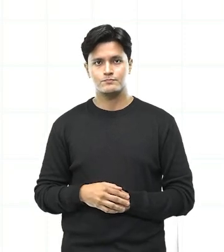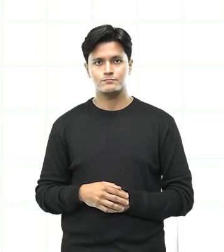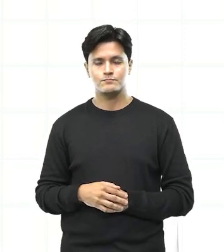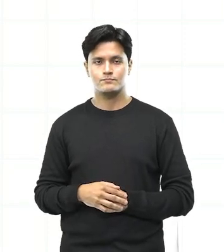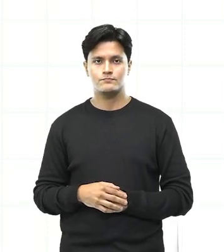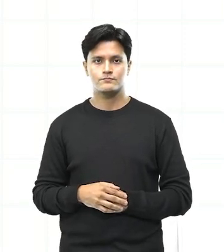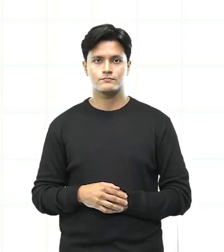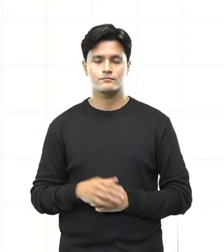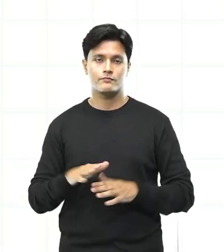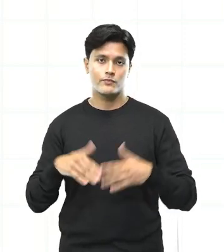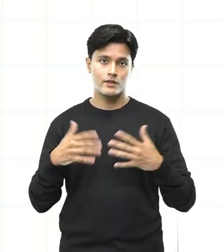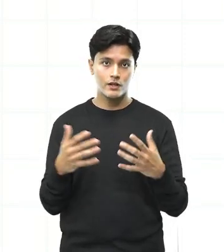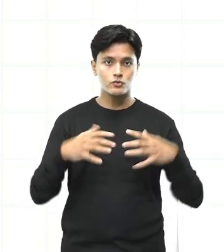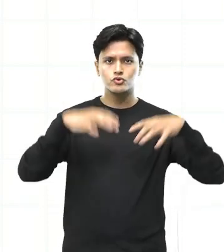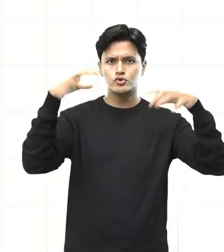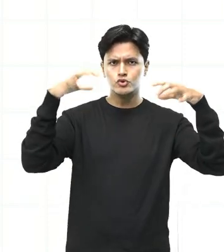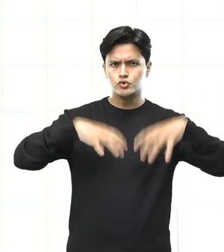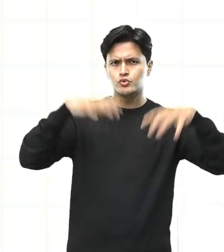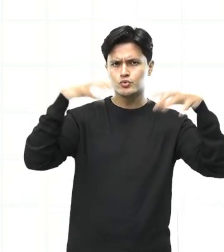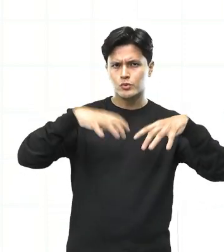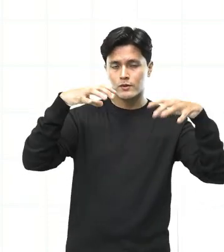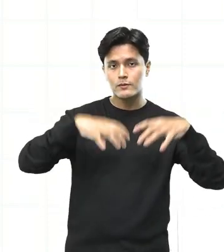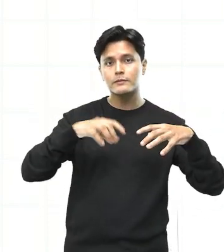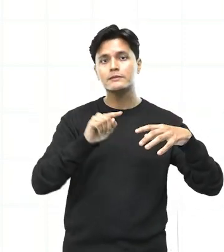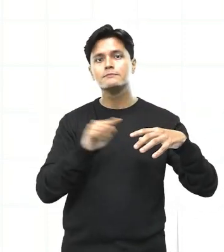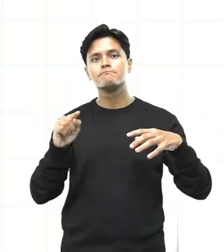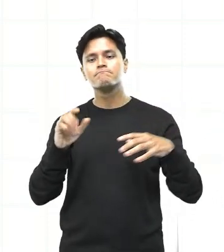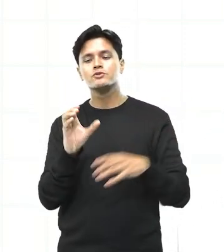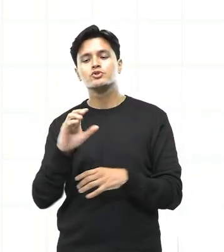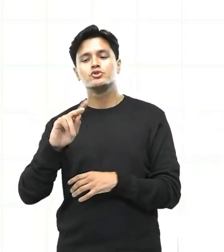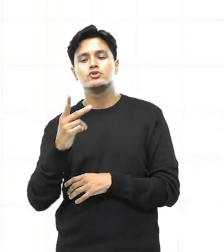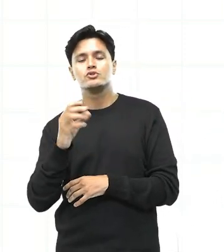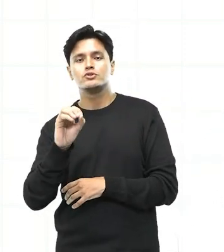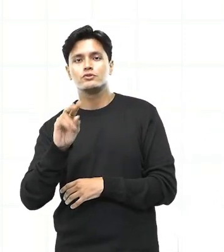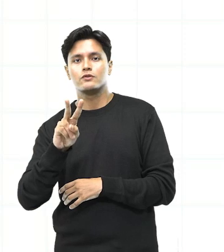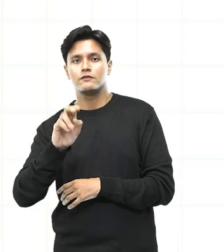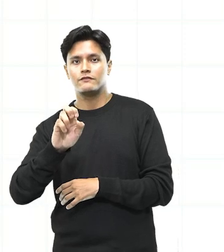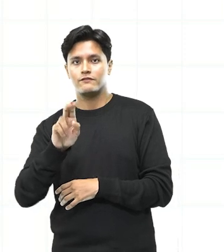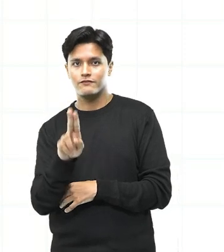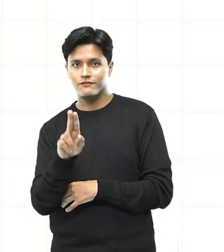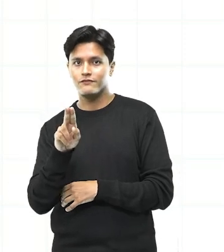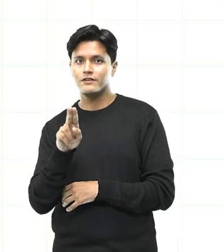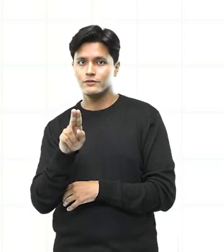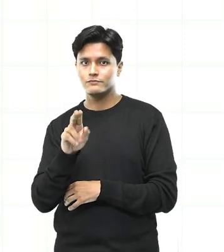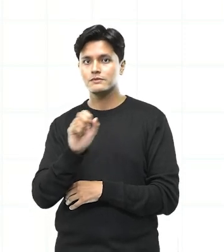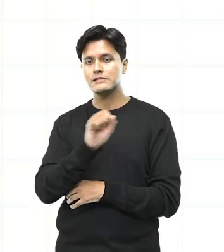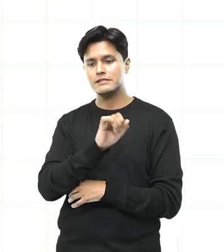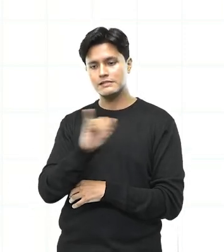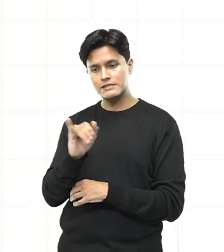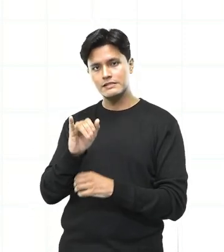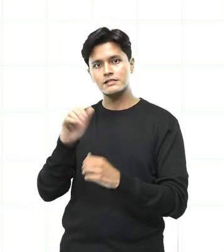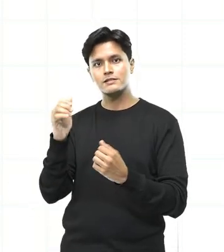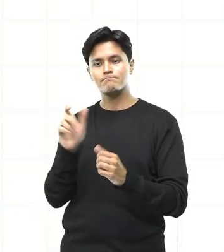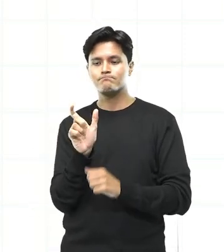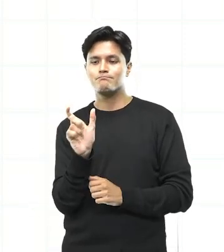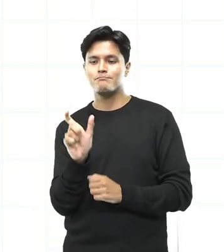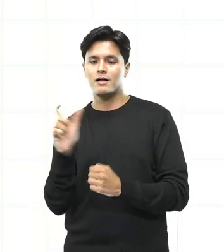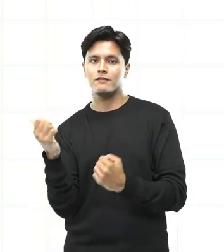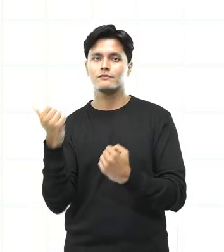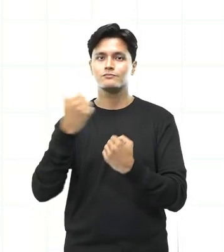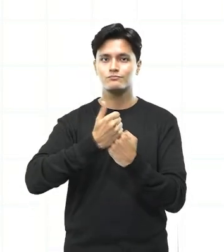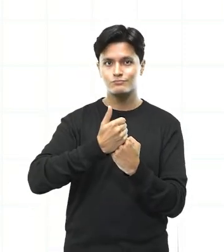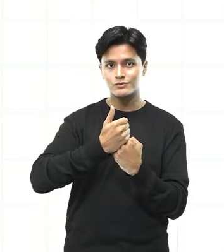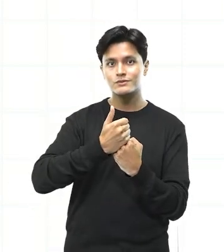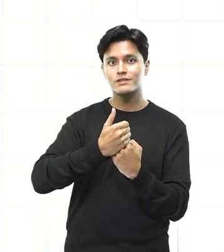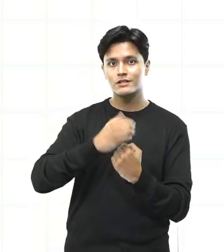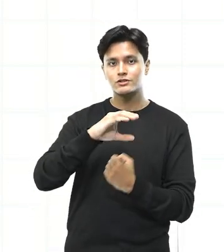quando eu digo que choveu muito esta noite, estou dizendo que choveu em grande quantidade. Se eu digo que choveu pouco, é porque choveu em menos